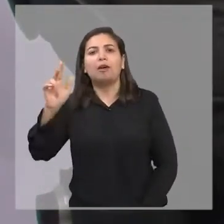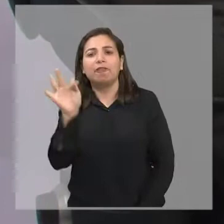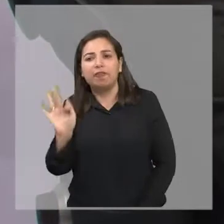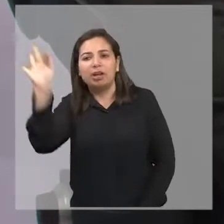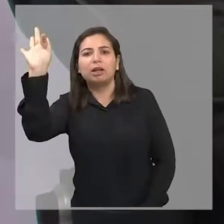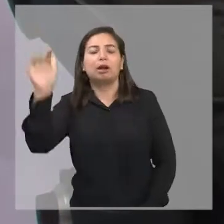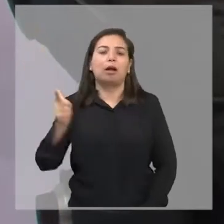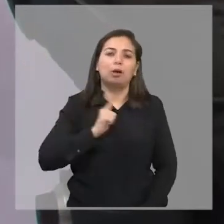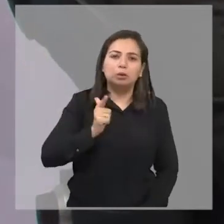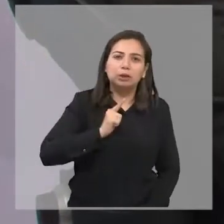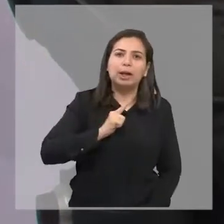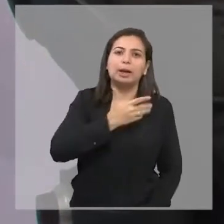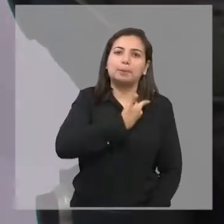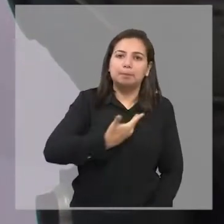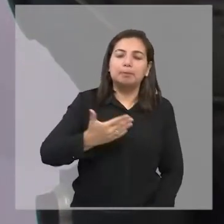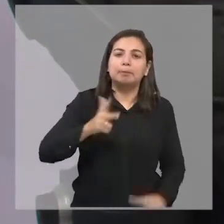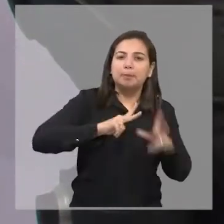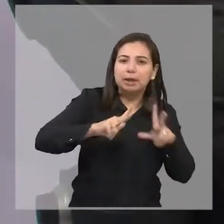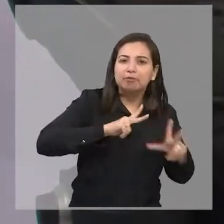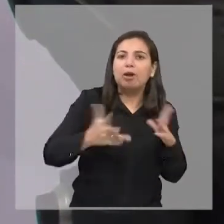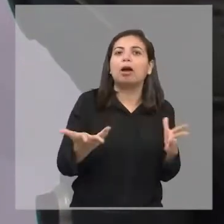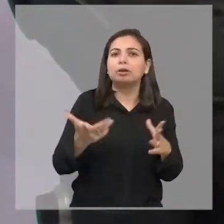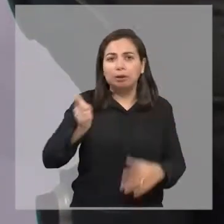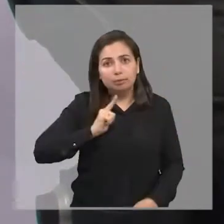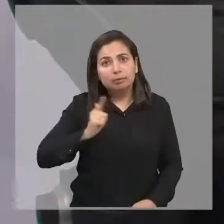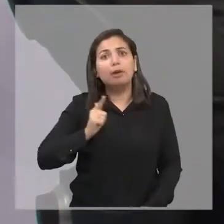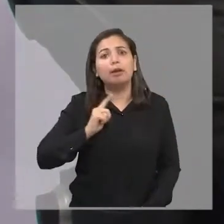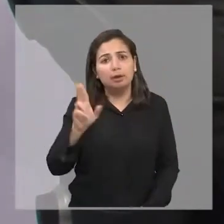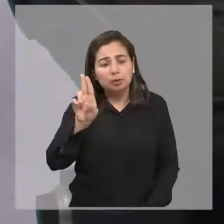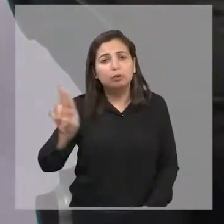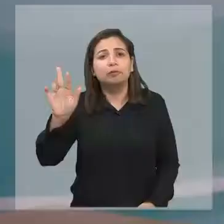Essa burocracia funciona? Com eficiência?